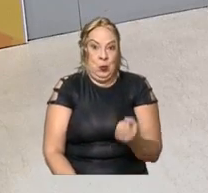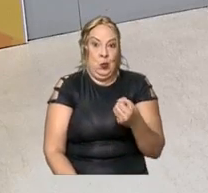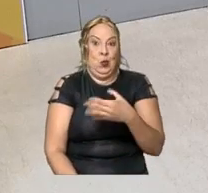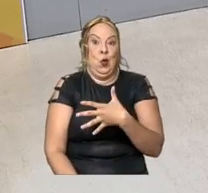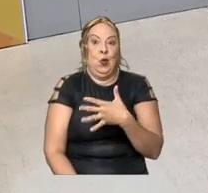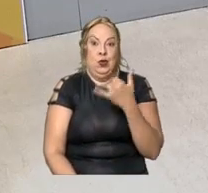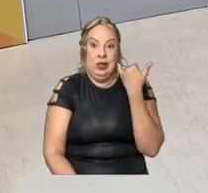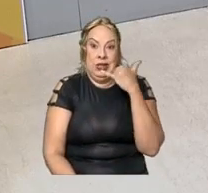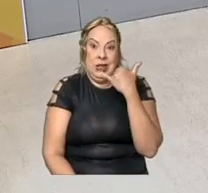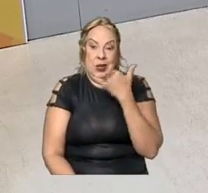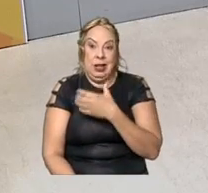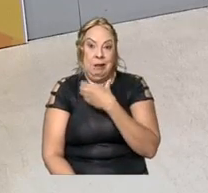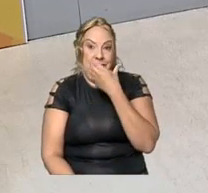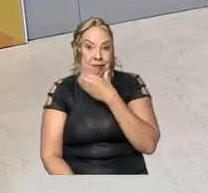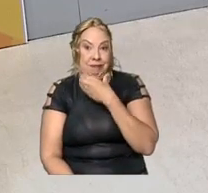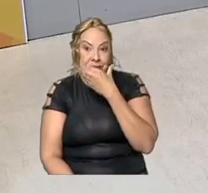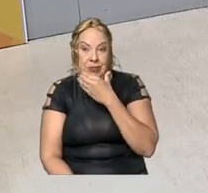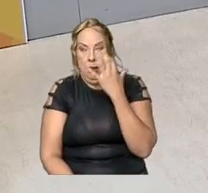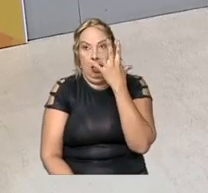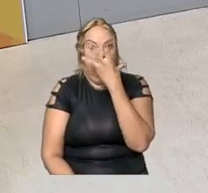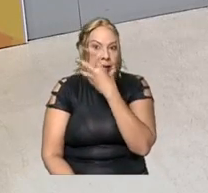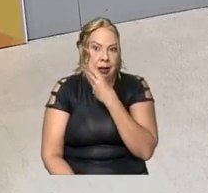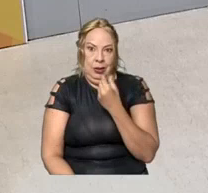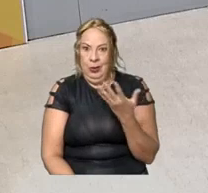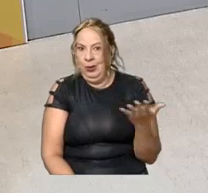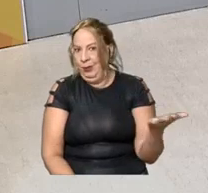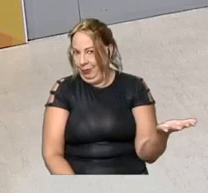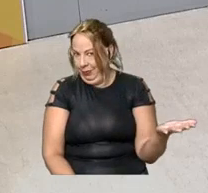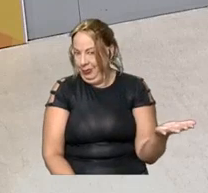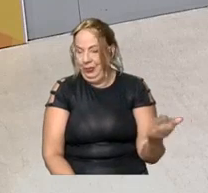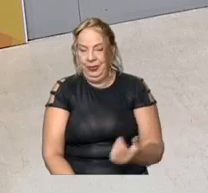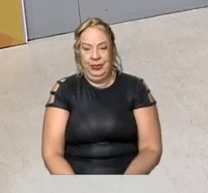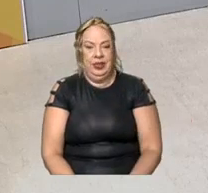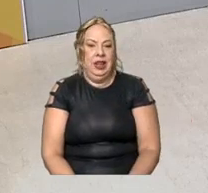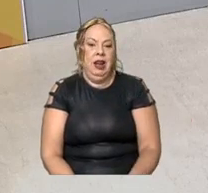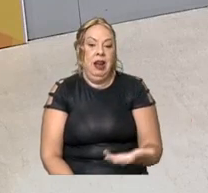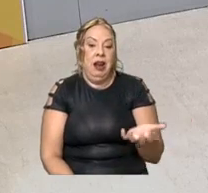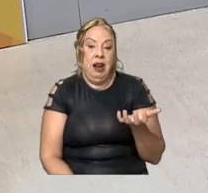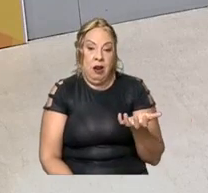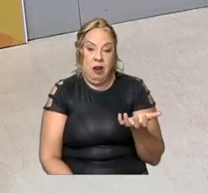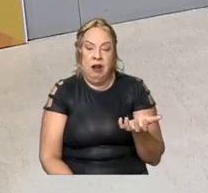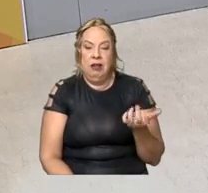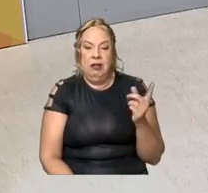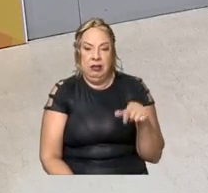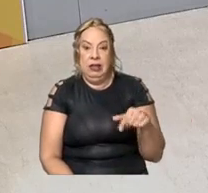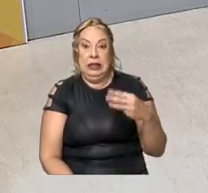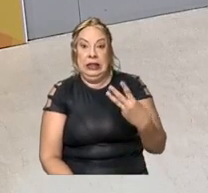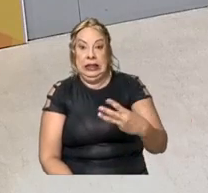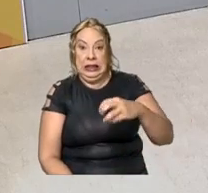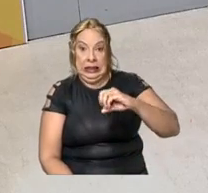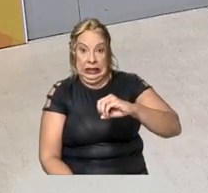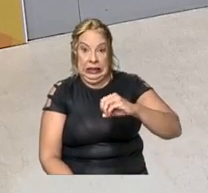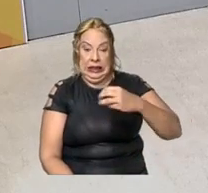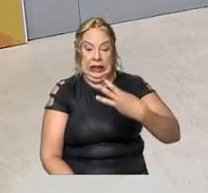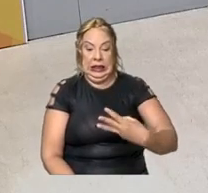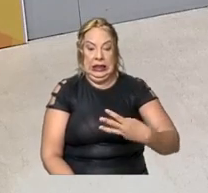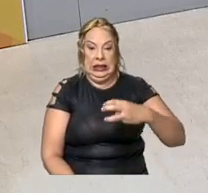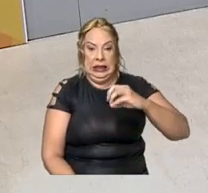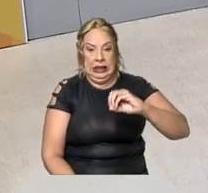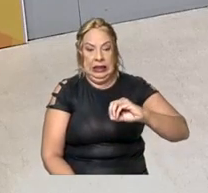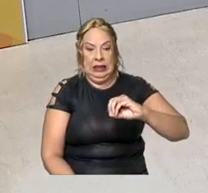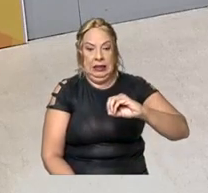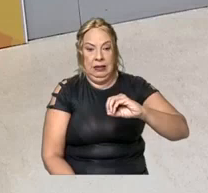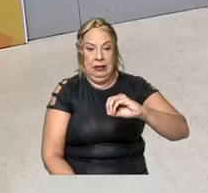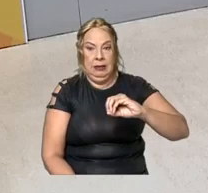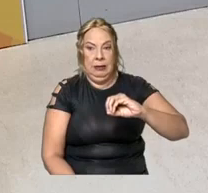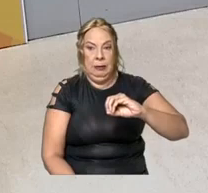iPhone 14 Pro, lindão, maravilhoso. Se não, menino. Será que agora com a próxima bolinha, número 30, decide o número 30?